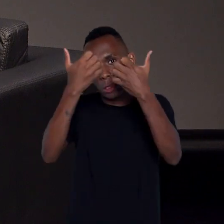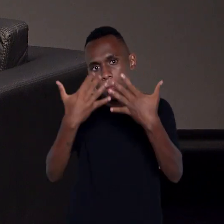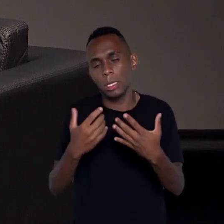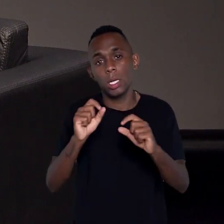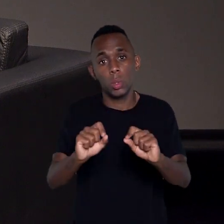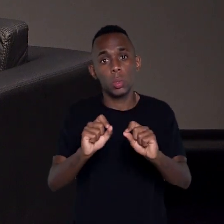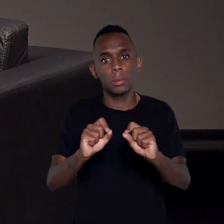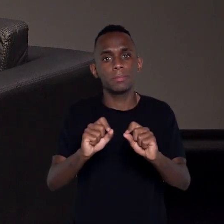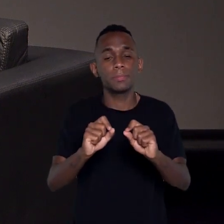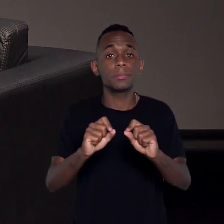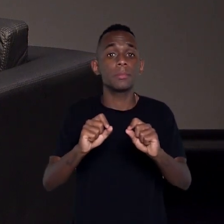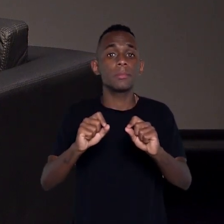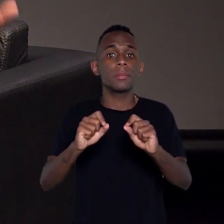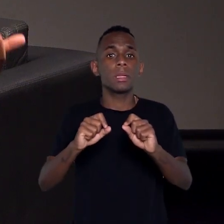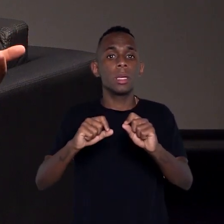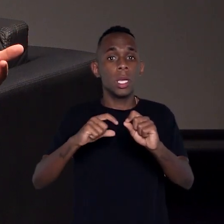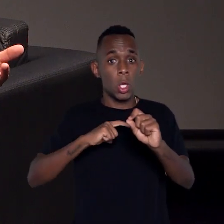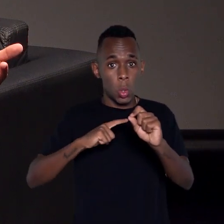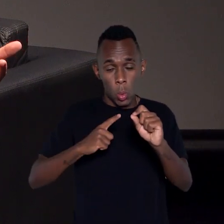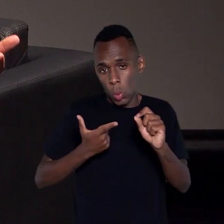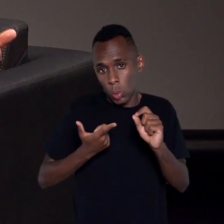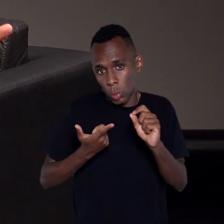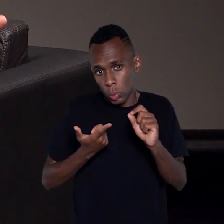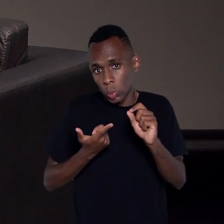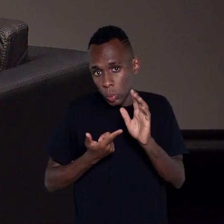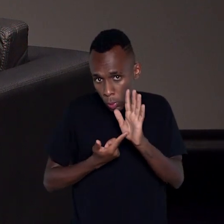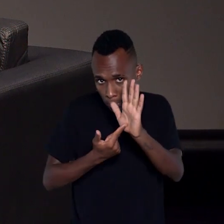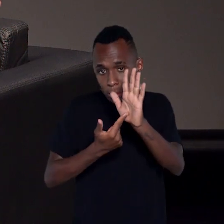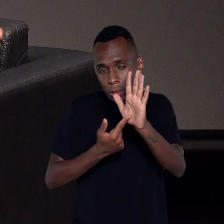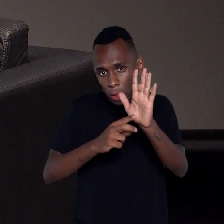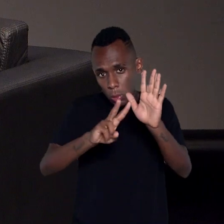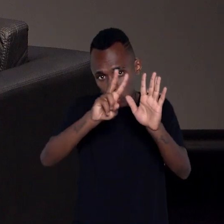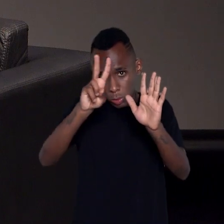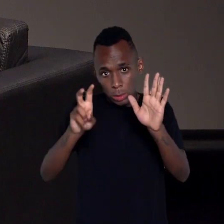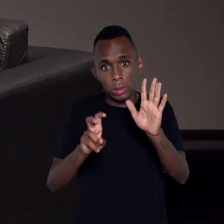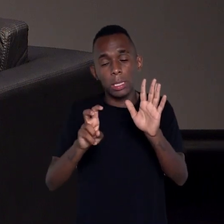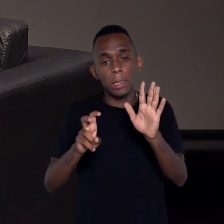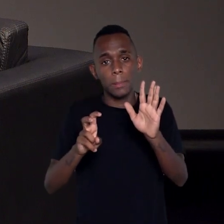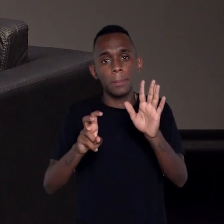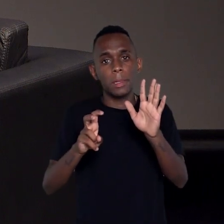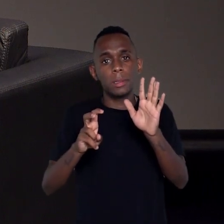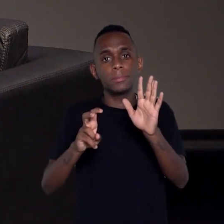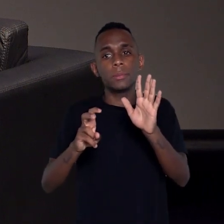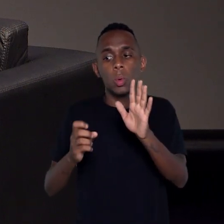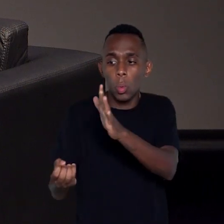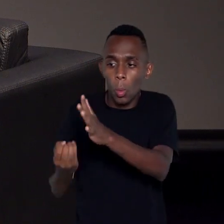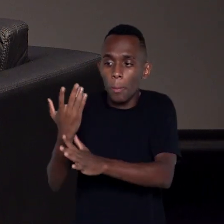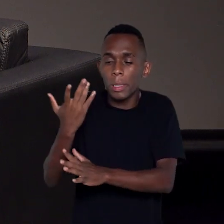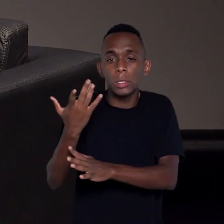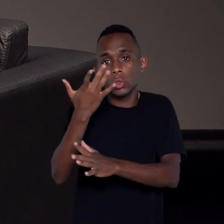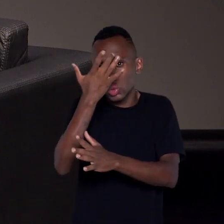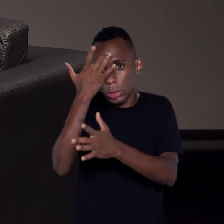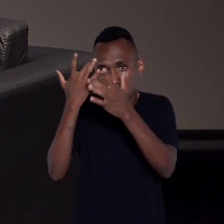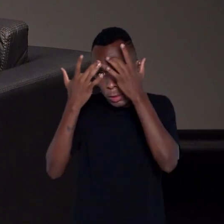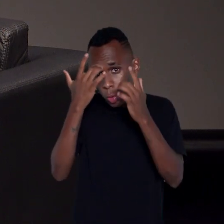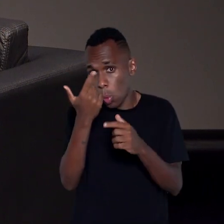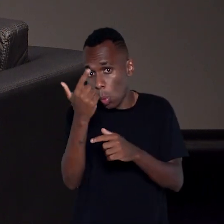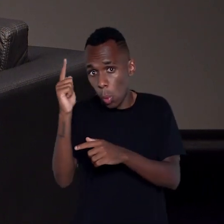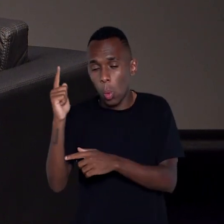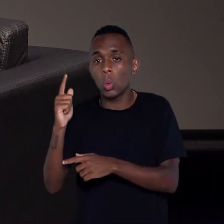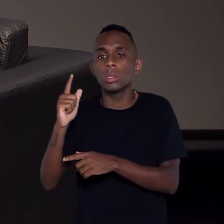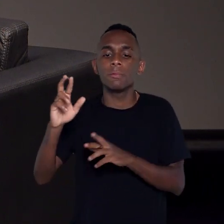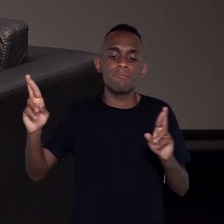falando eu trouxe esse tema, a origem dos outros. Eu vou falar um pouquinho, vou puxar